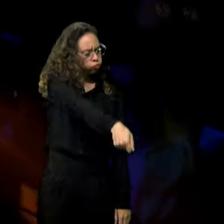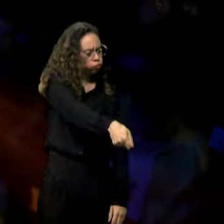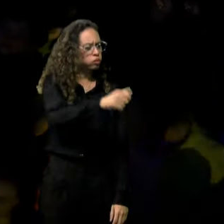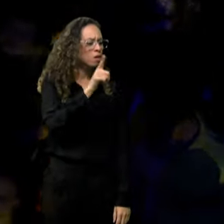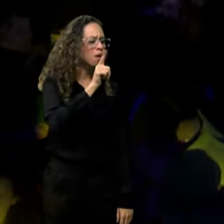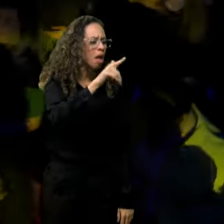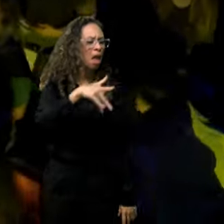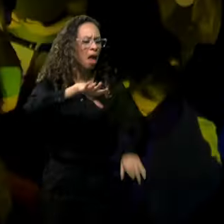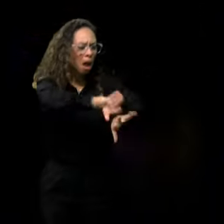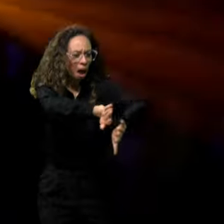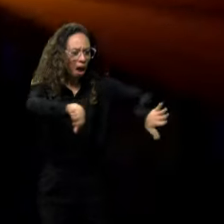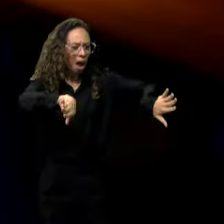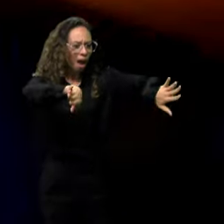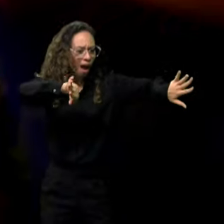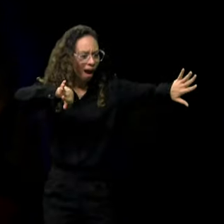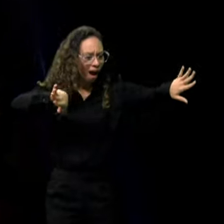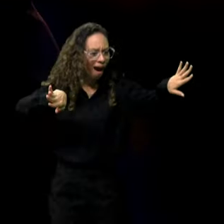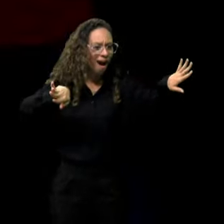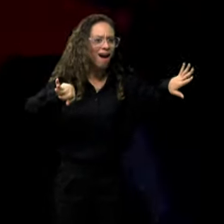Moisés jazzi